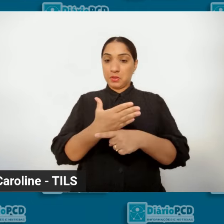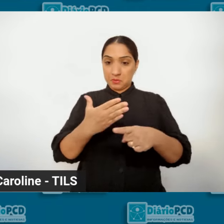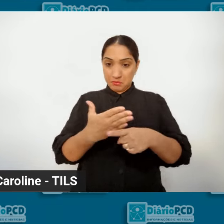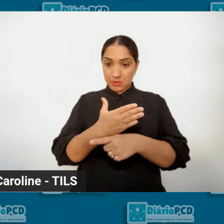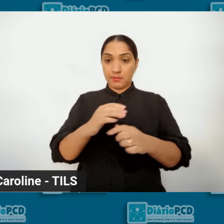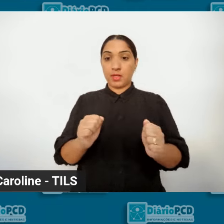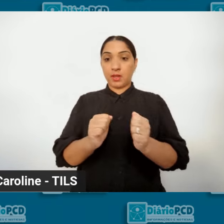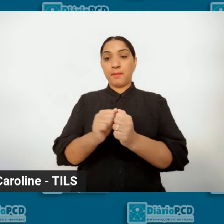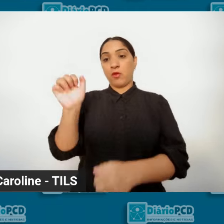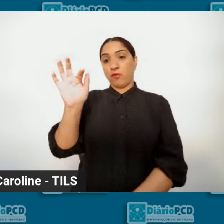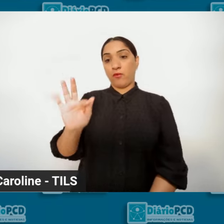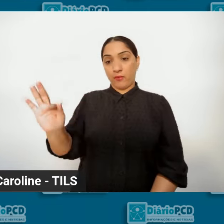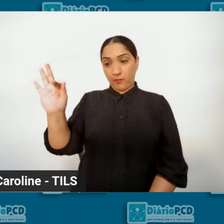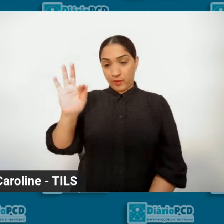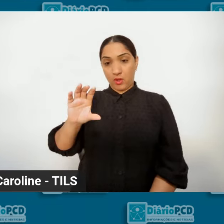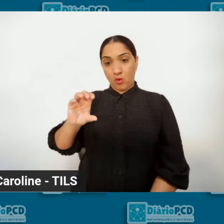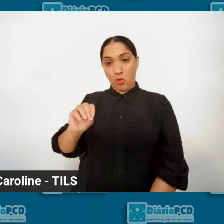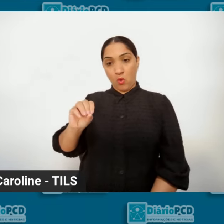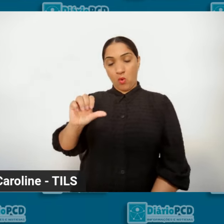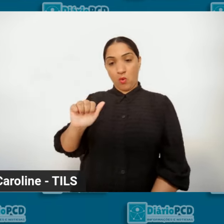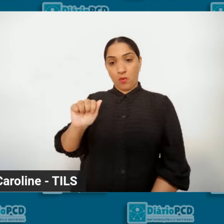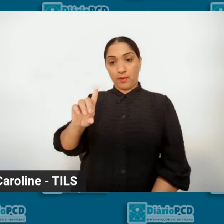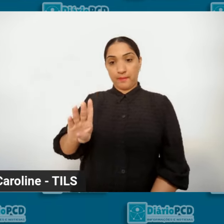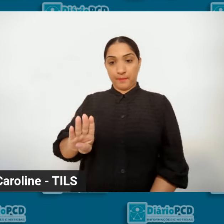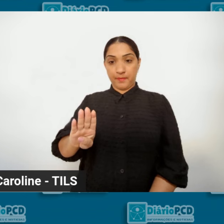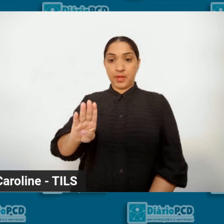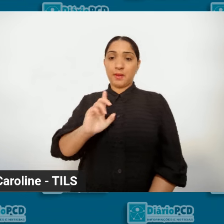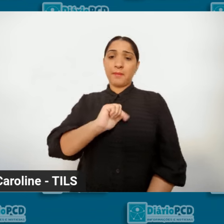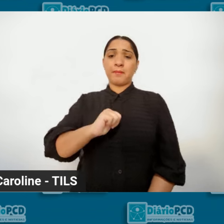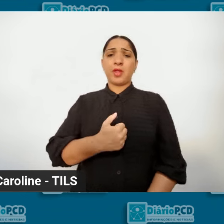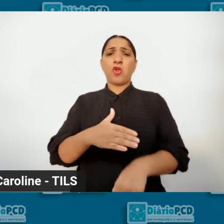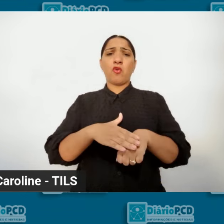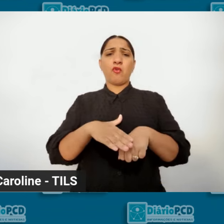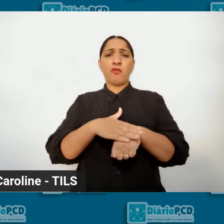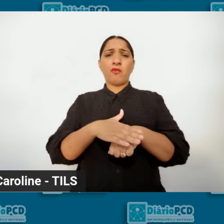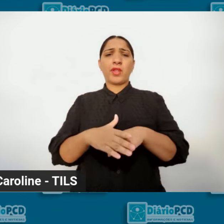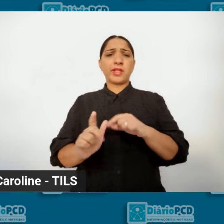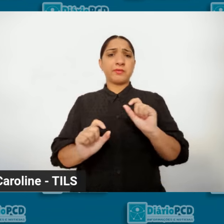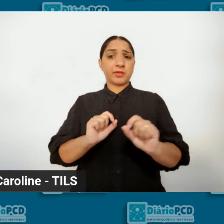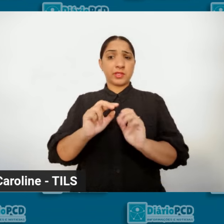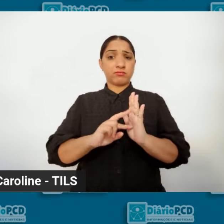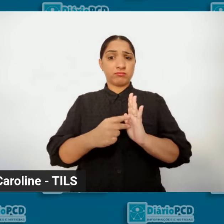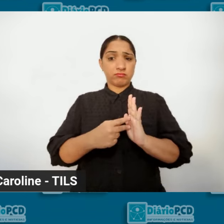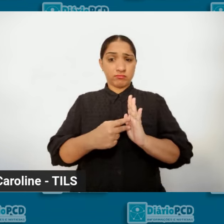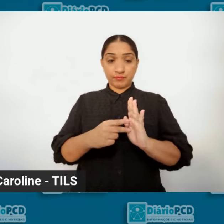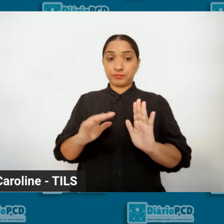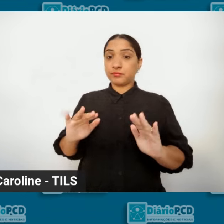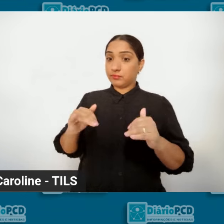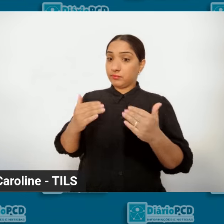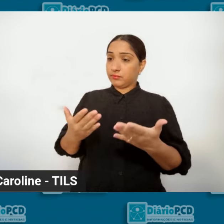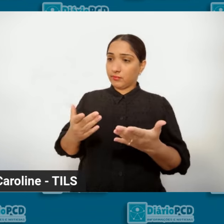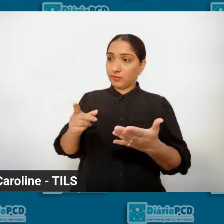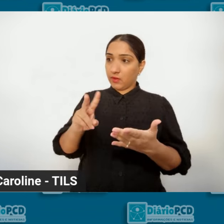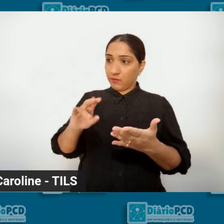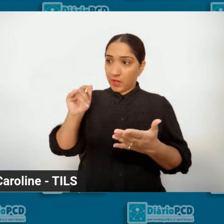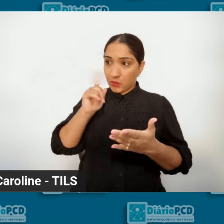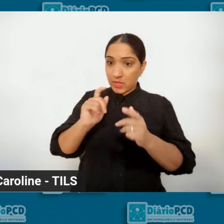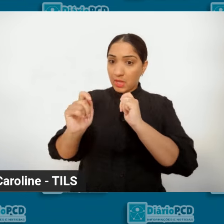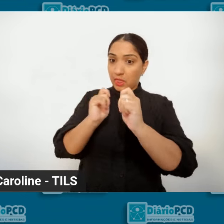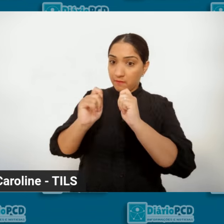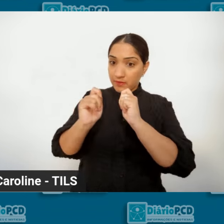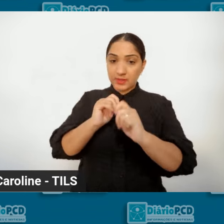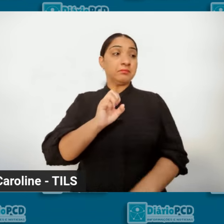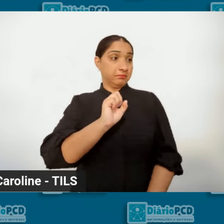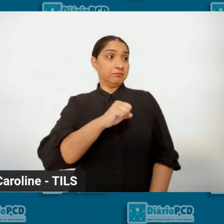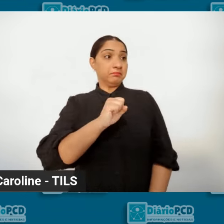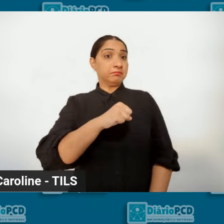Conselho Federal da OAB. Mas o que nós vamos conversar com o Dr. Joelson? Abrão, você vai entrevistar o Dr. Joelson? Vou.